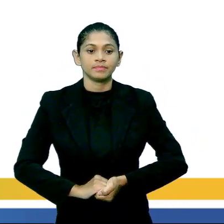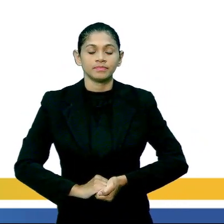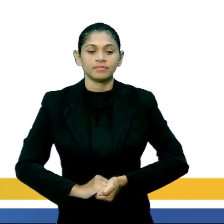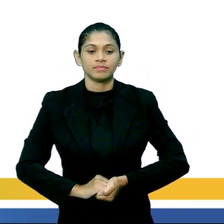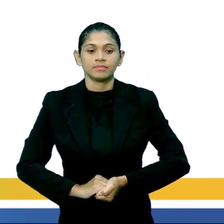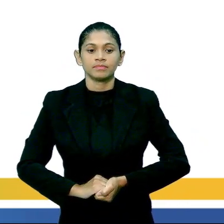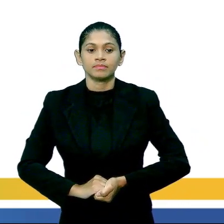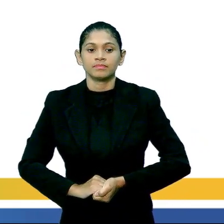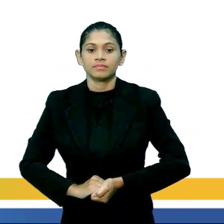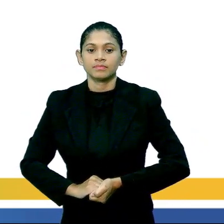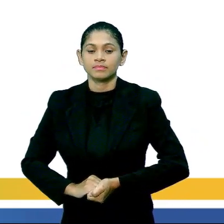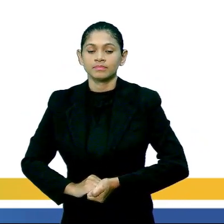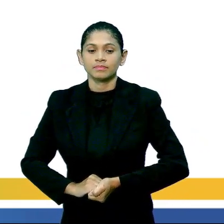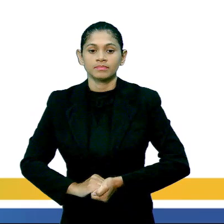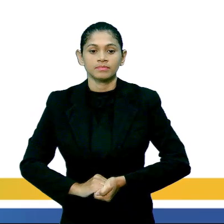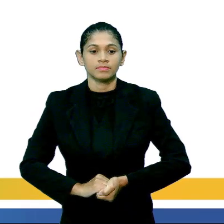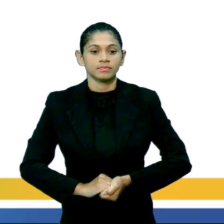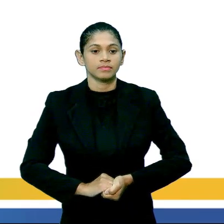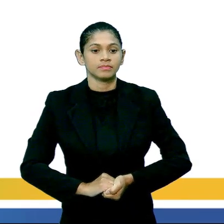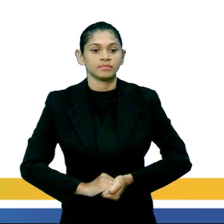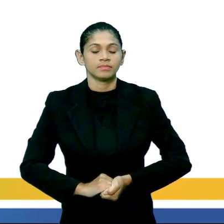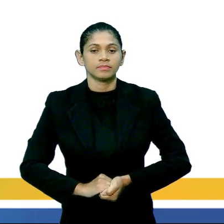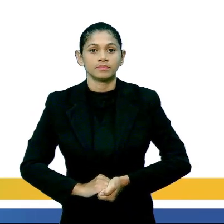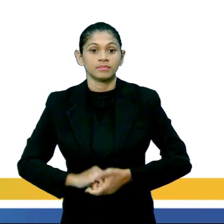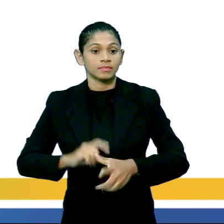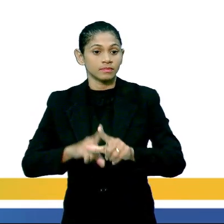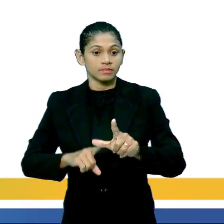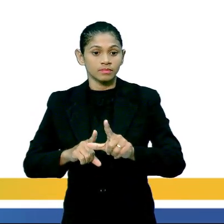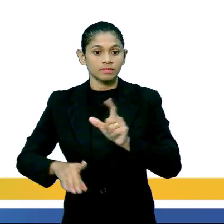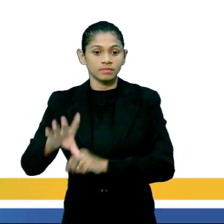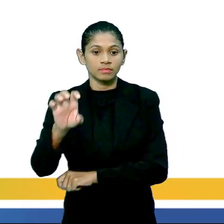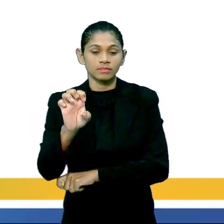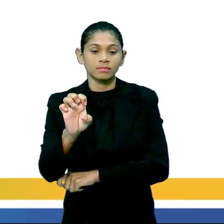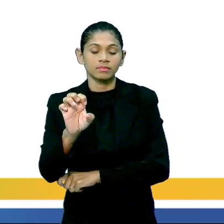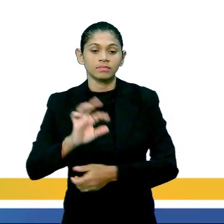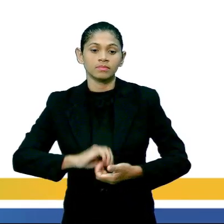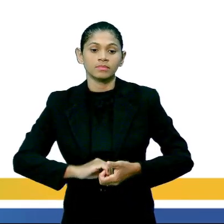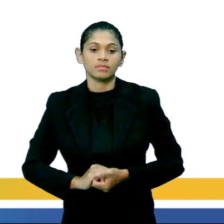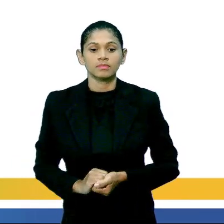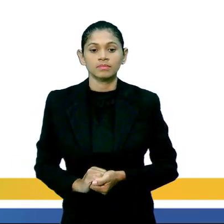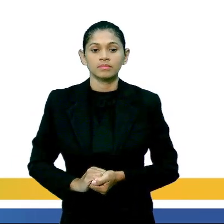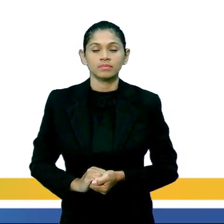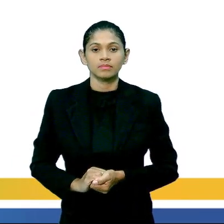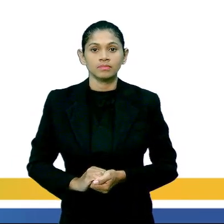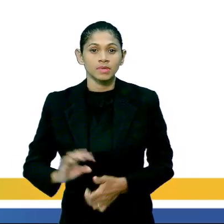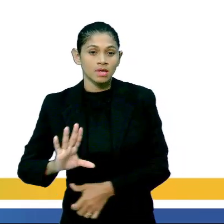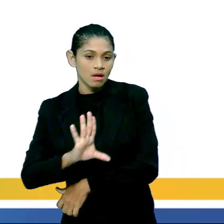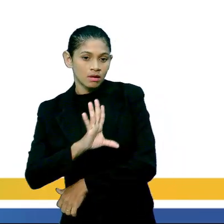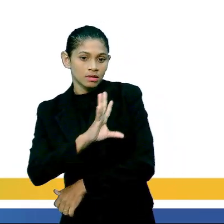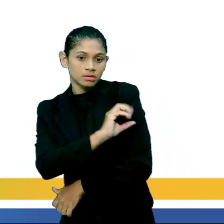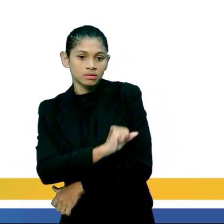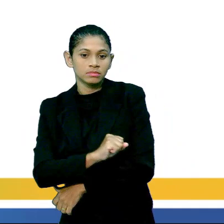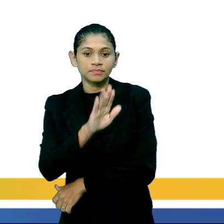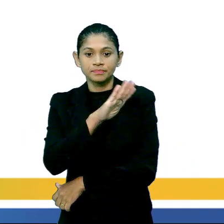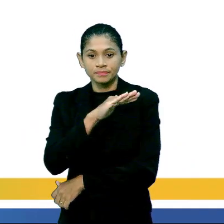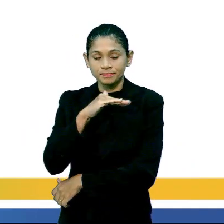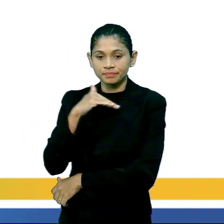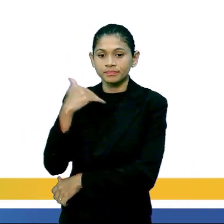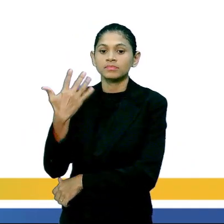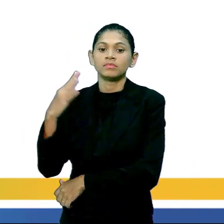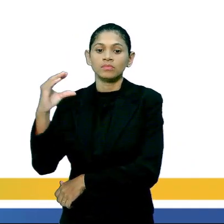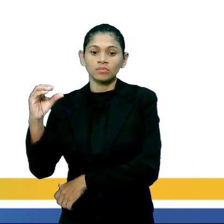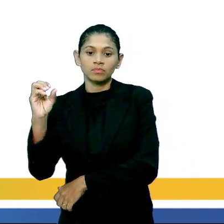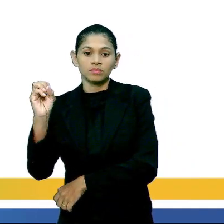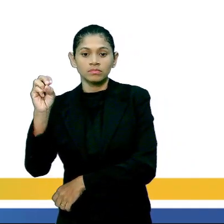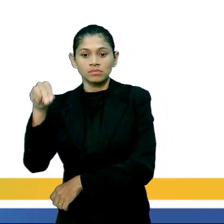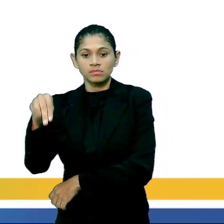aí a personificação da natureza ela não é tão presente. E letra E ou E, aspiração de amor e morte, condoreirismo